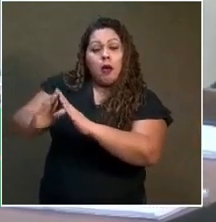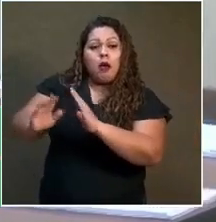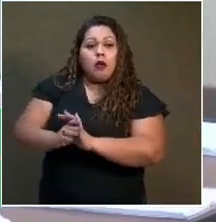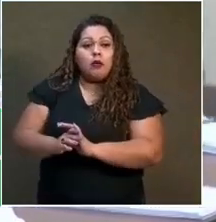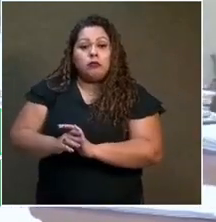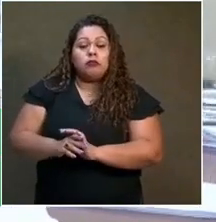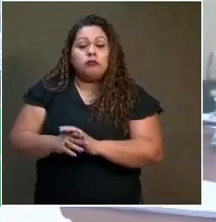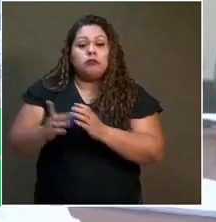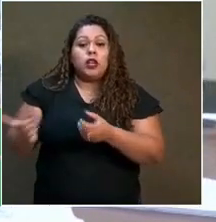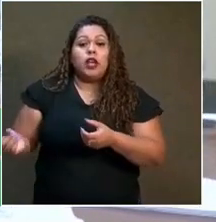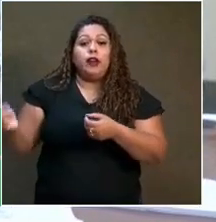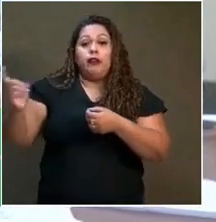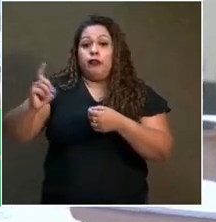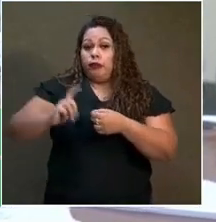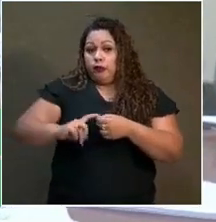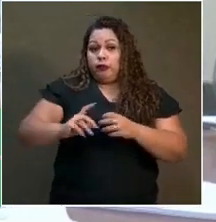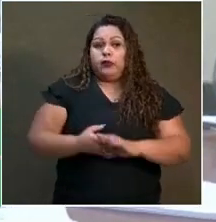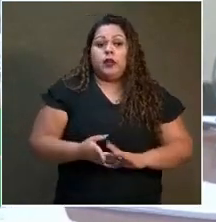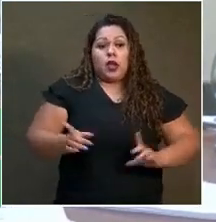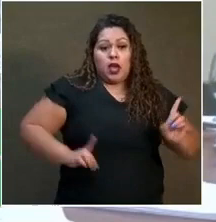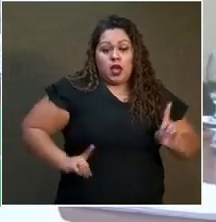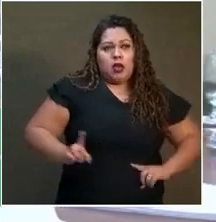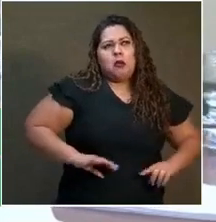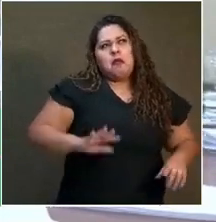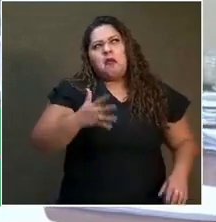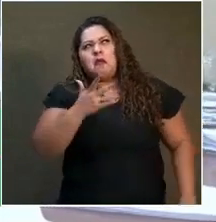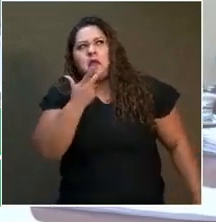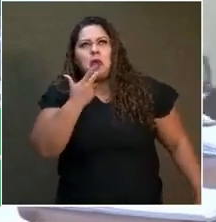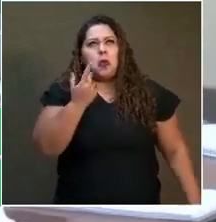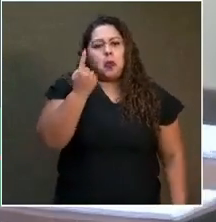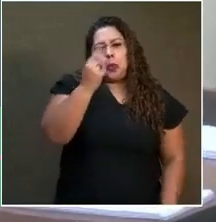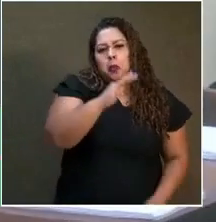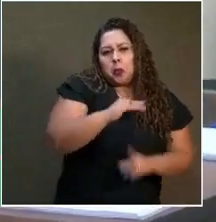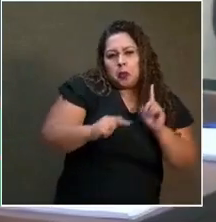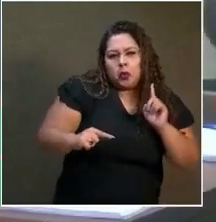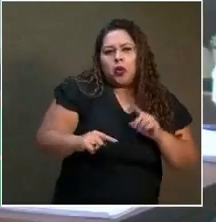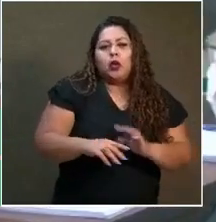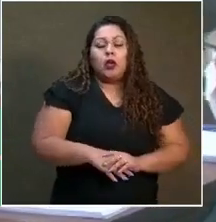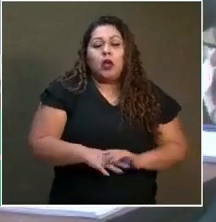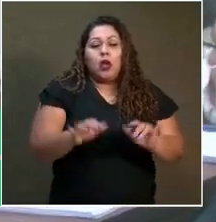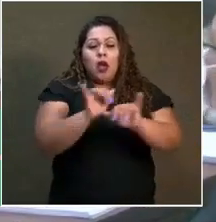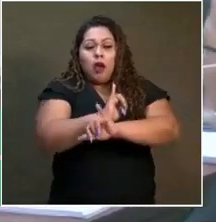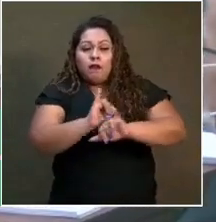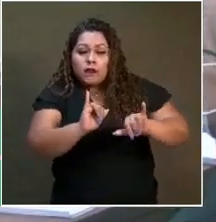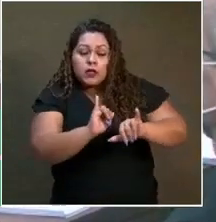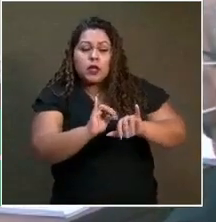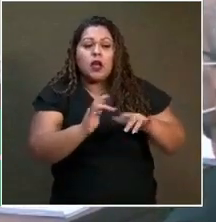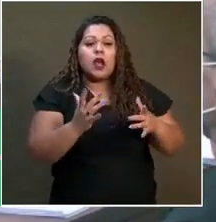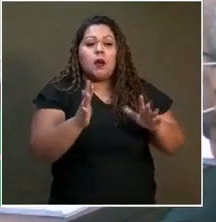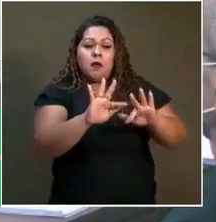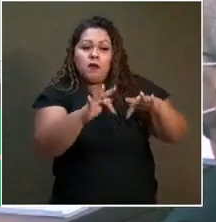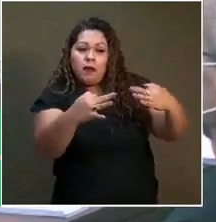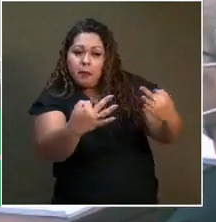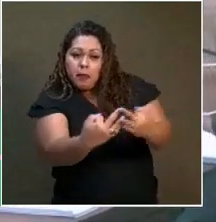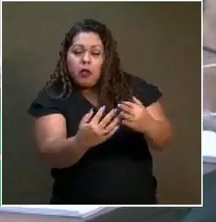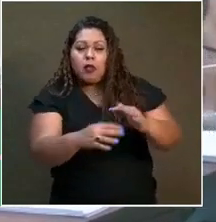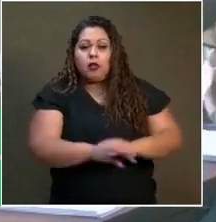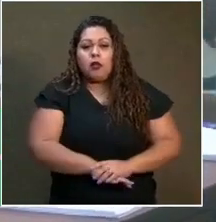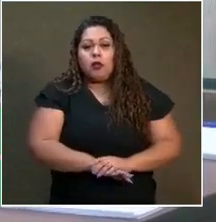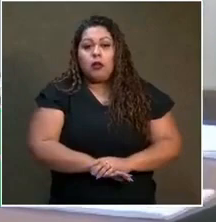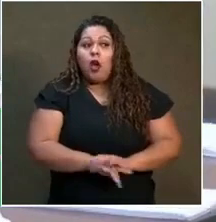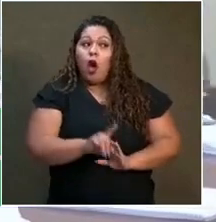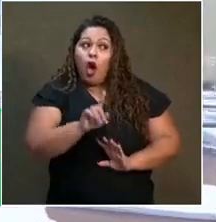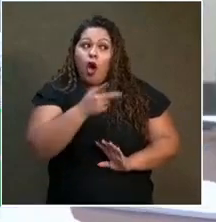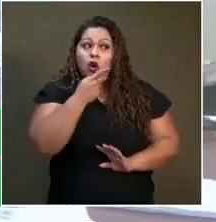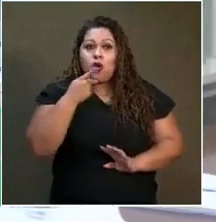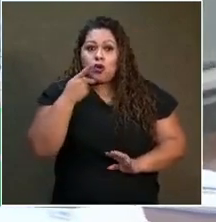e voltaram para casa. A Graziele fala ali, 1h30. Eles chegaram lá, comunicaram para ela, para a família. O Cássio está se